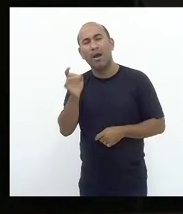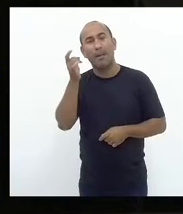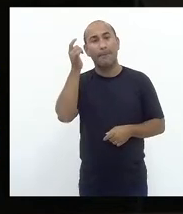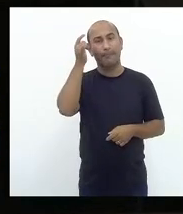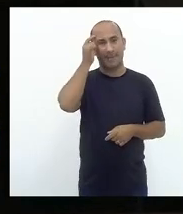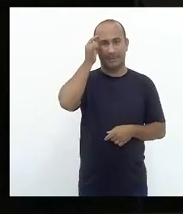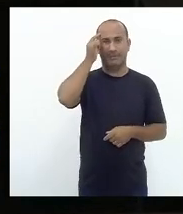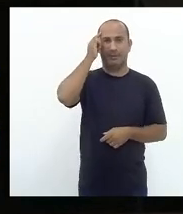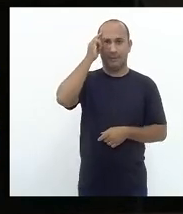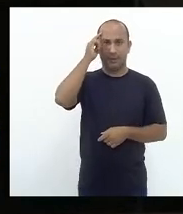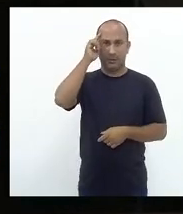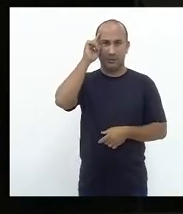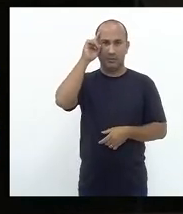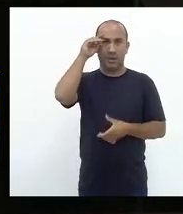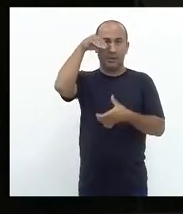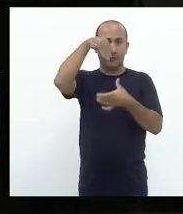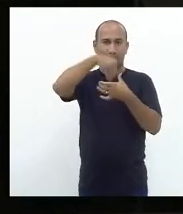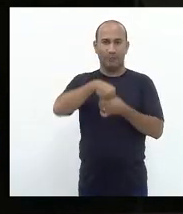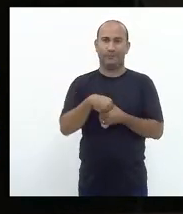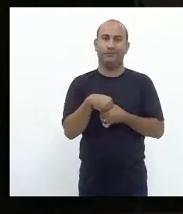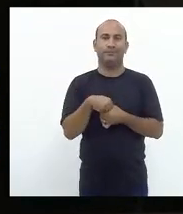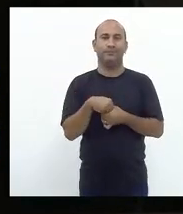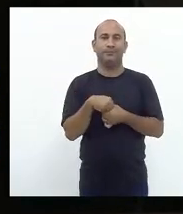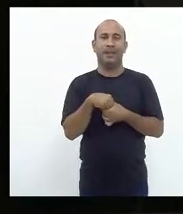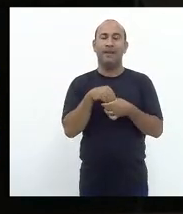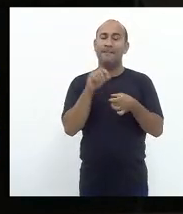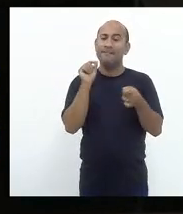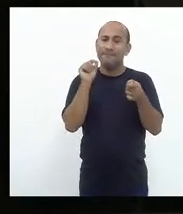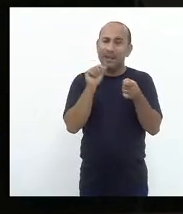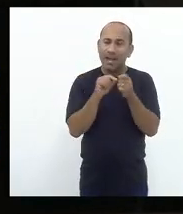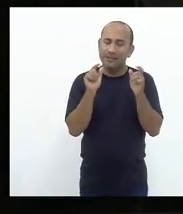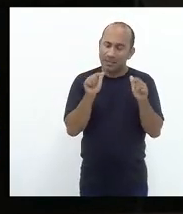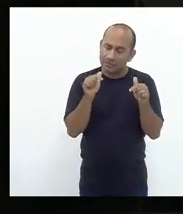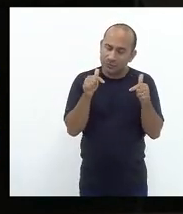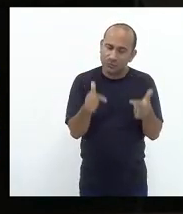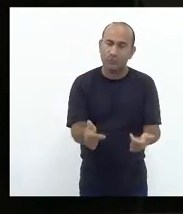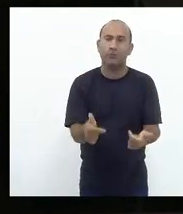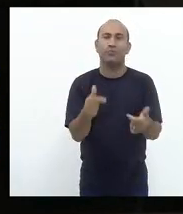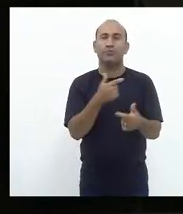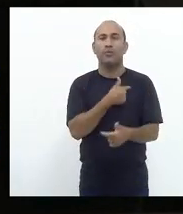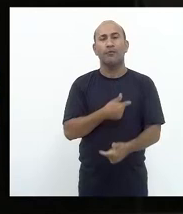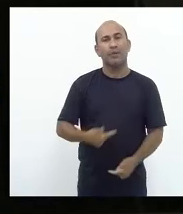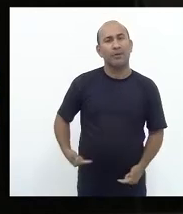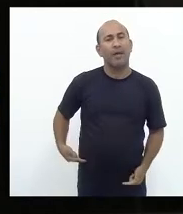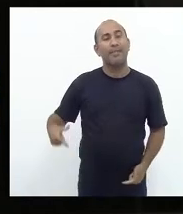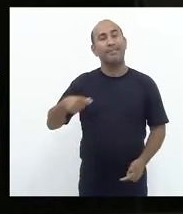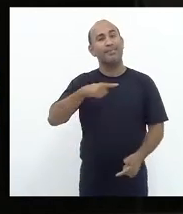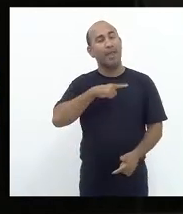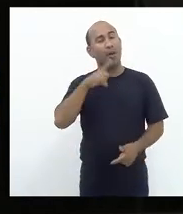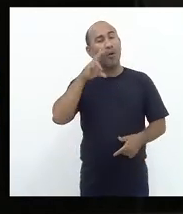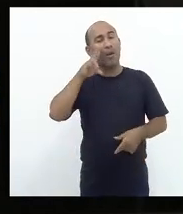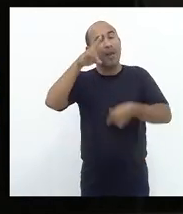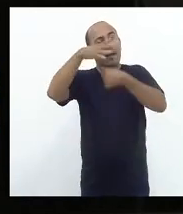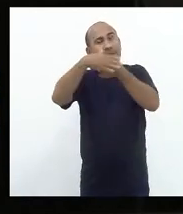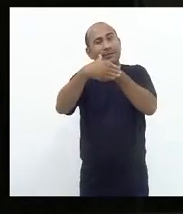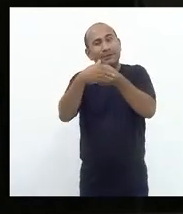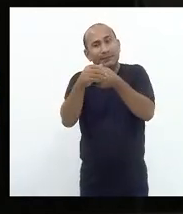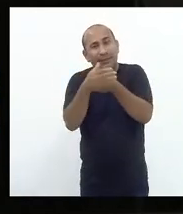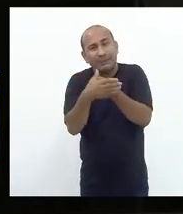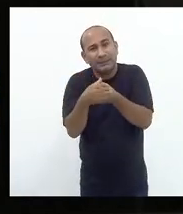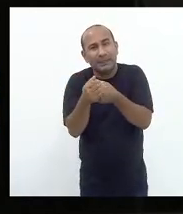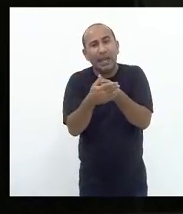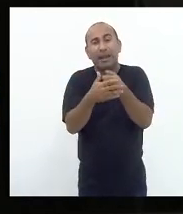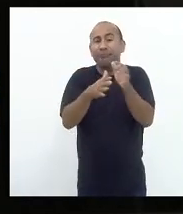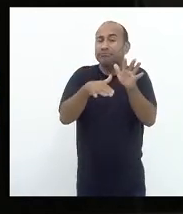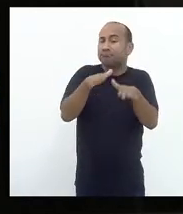pensando em eleições. Faça, governador, tenha um olhar sensível, independente